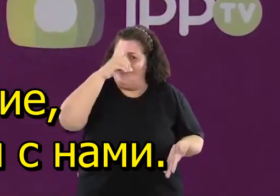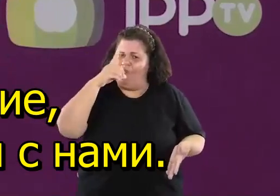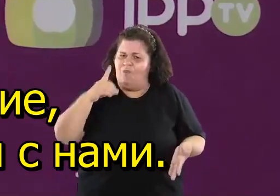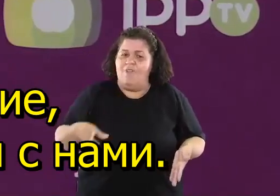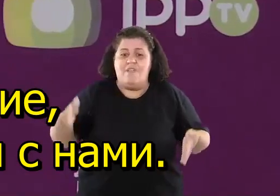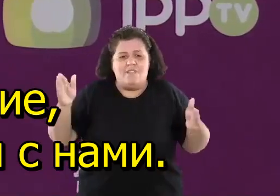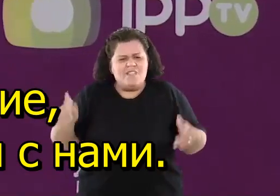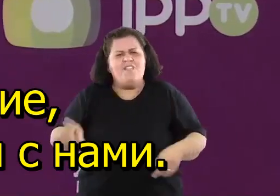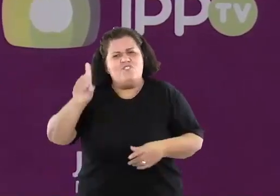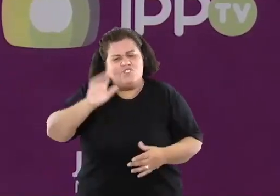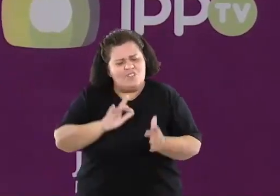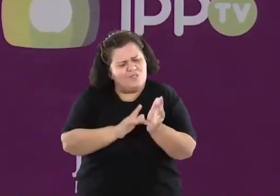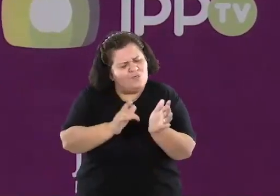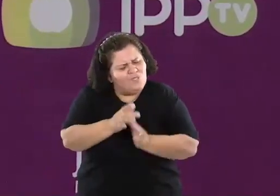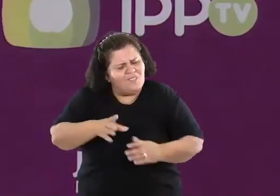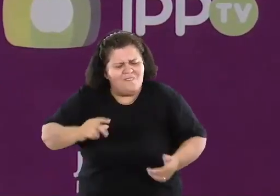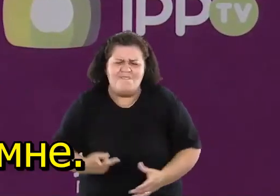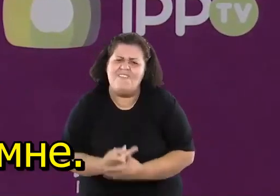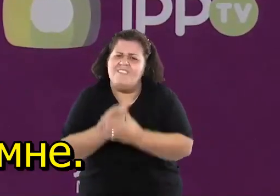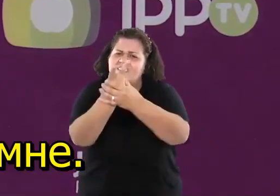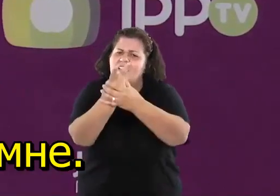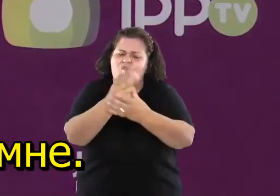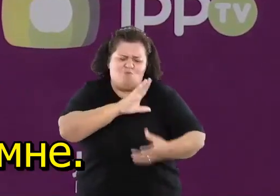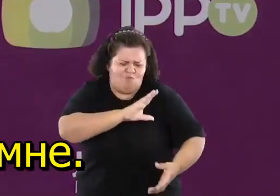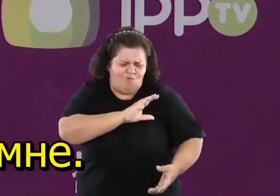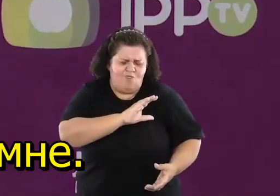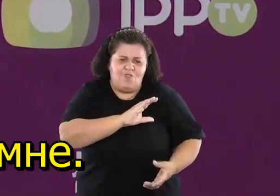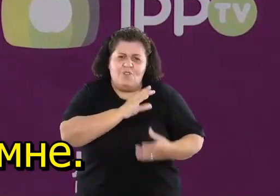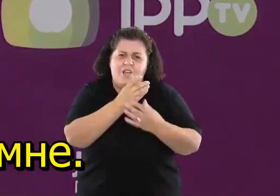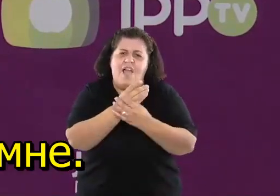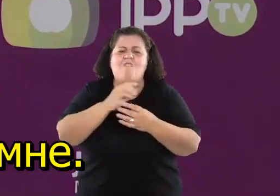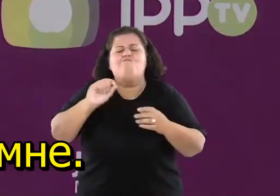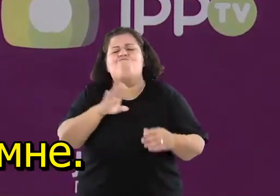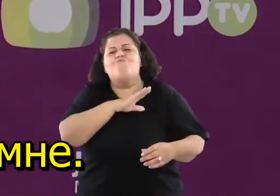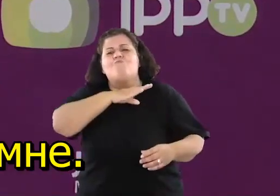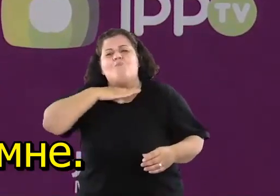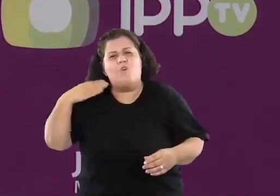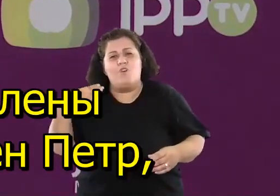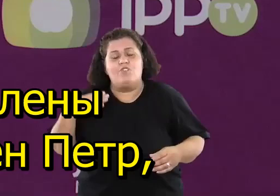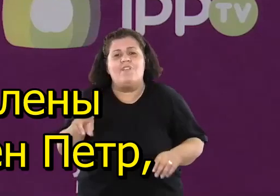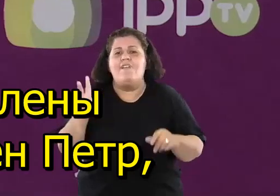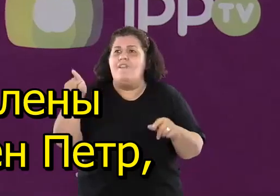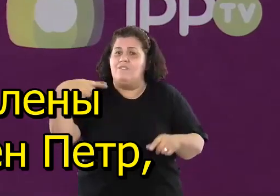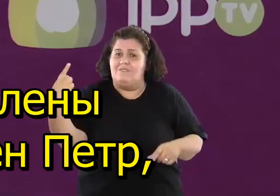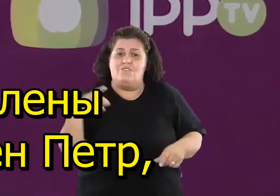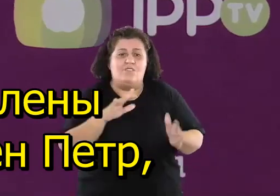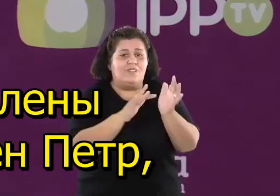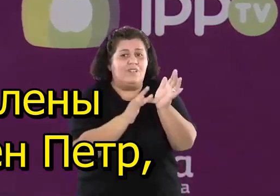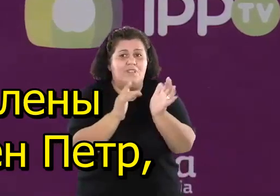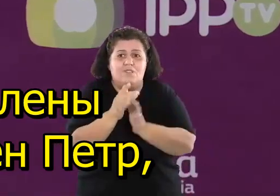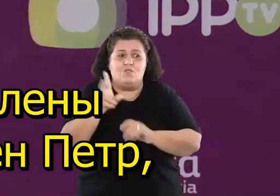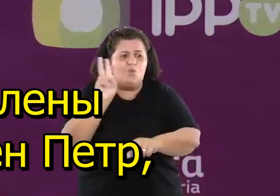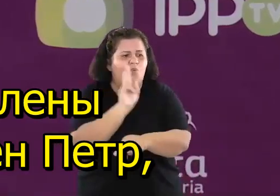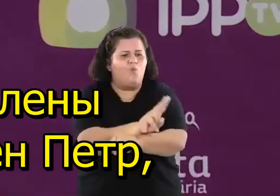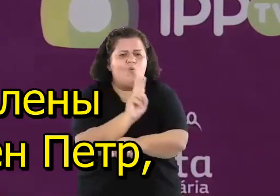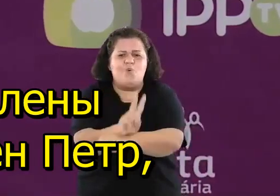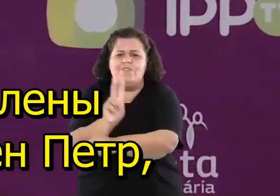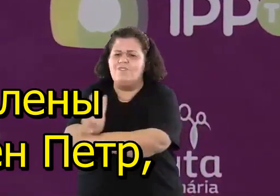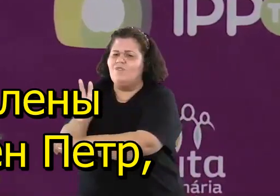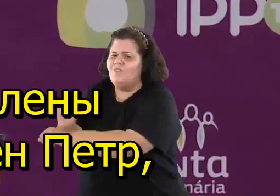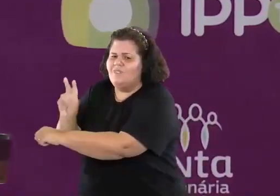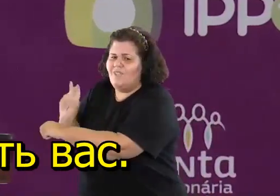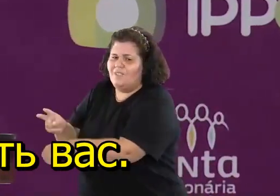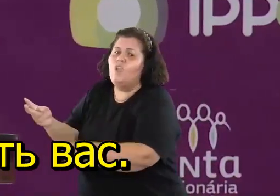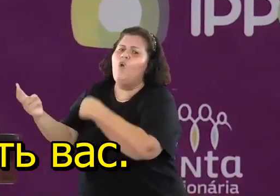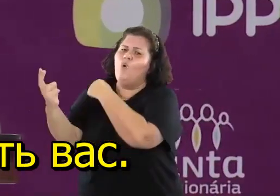e Ele está aqui conosco. E Ele cuida de você e cuida de mim. Talvez você está abatido como Pedro